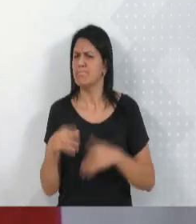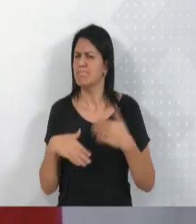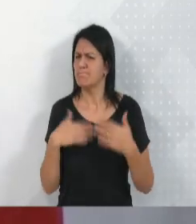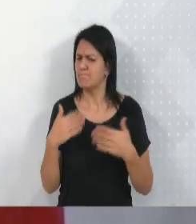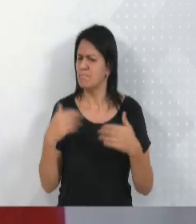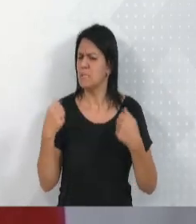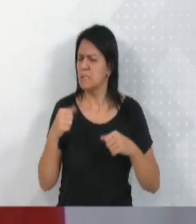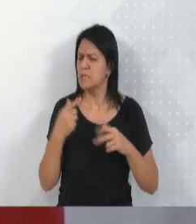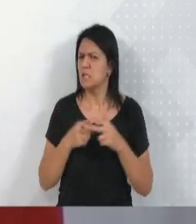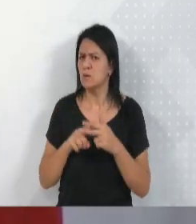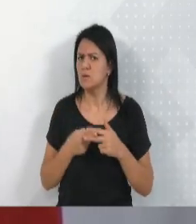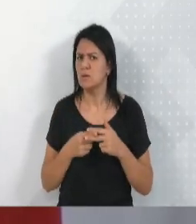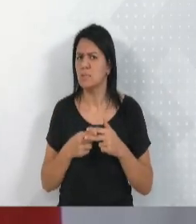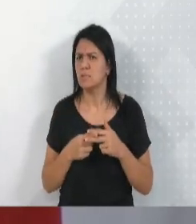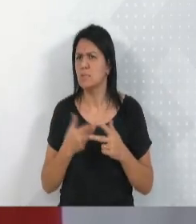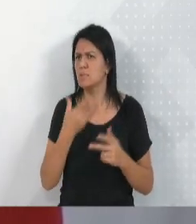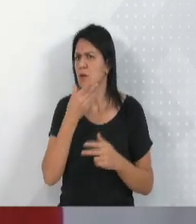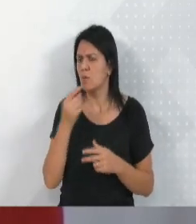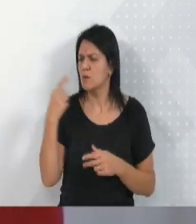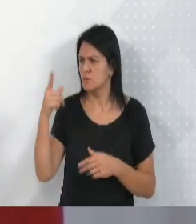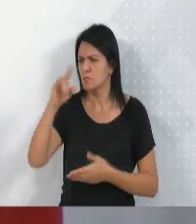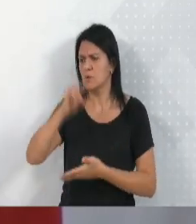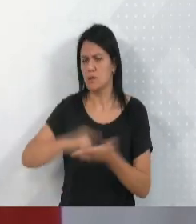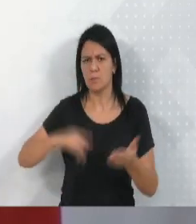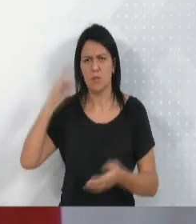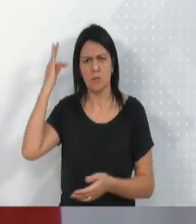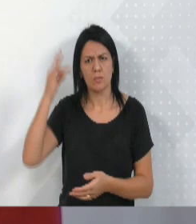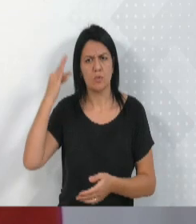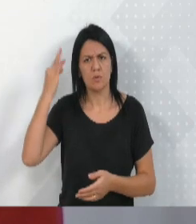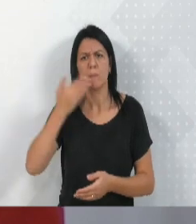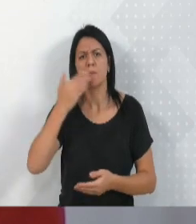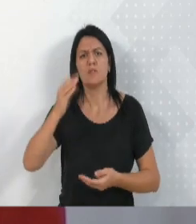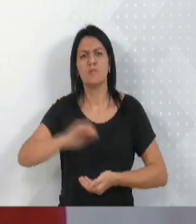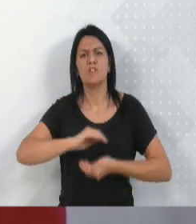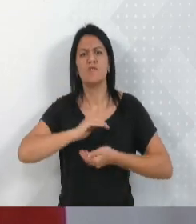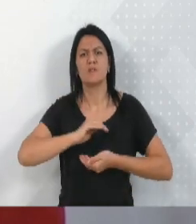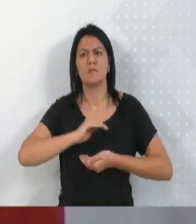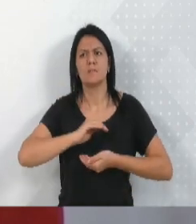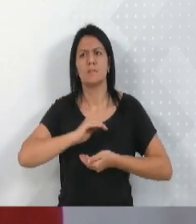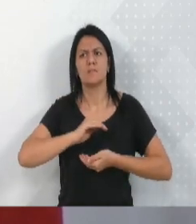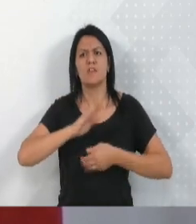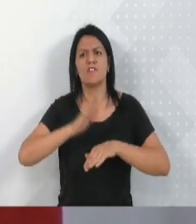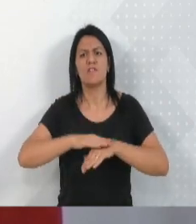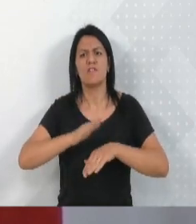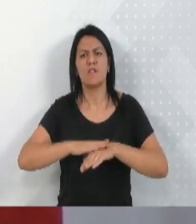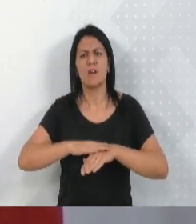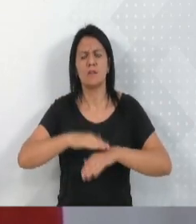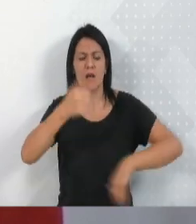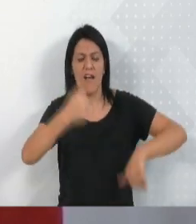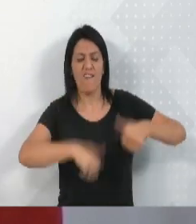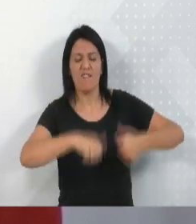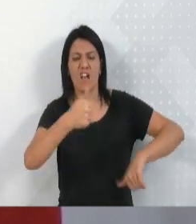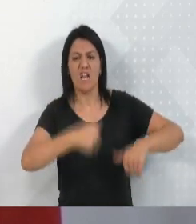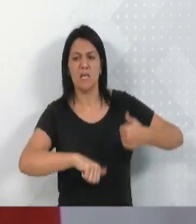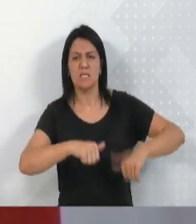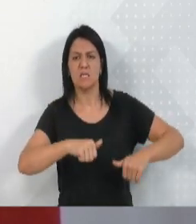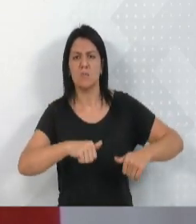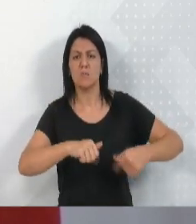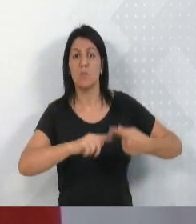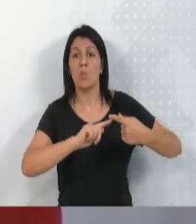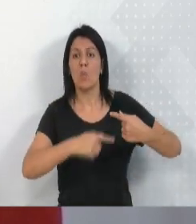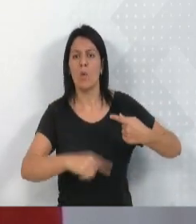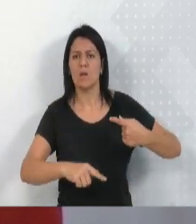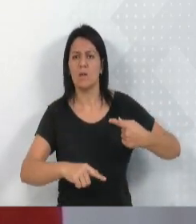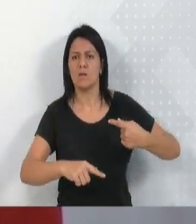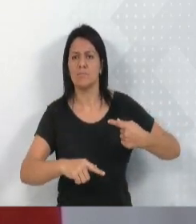requerimento de Vossa Excelência, vereador Tuca, pedindo para que a Defesa Civil emita laudos sobre a qualidade da